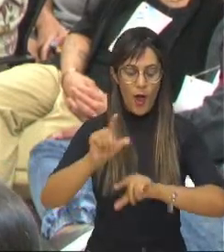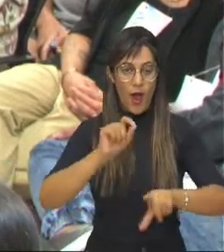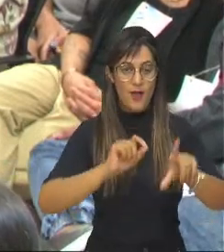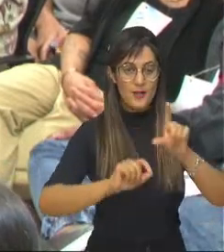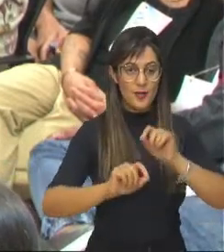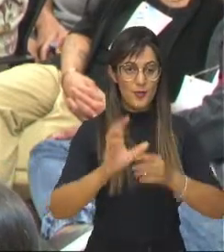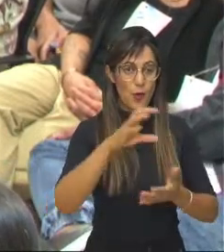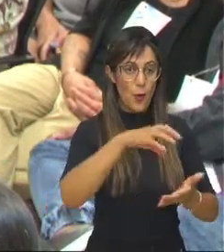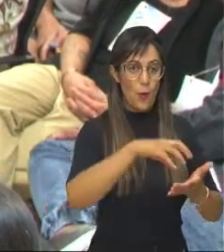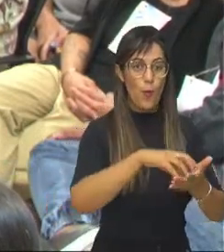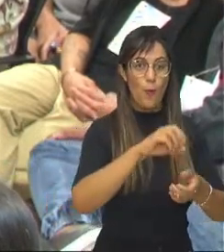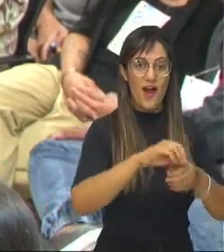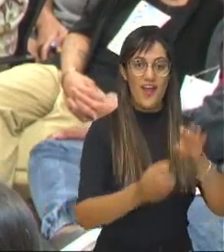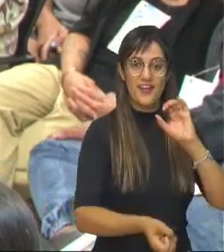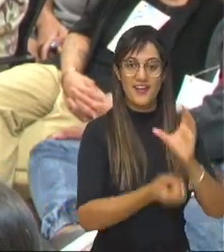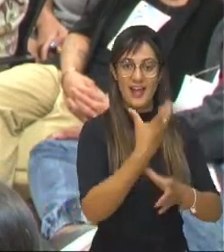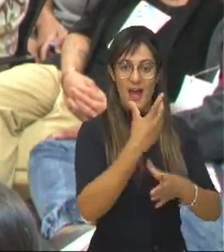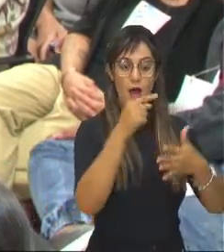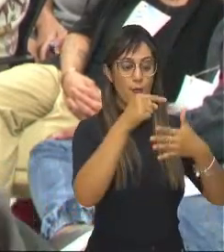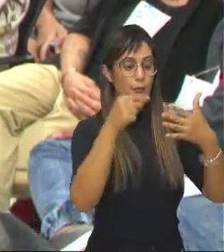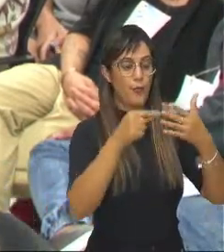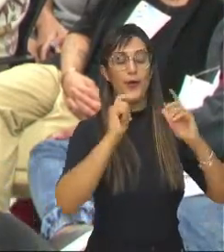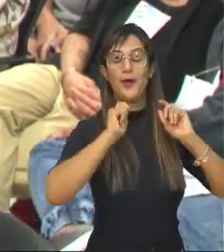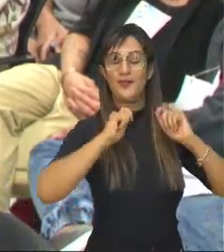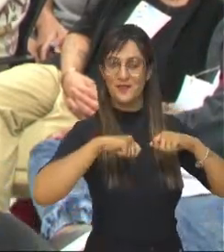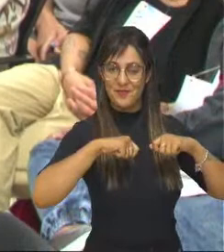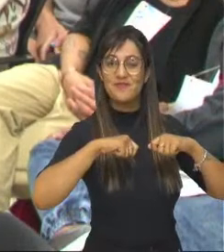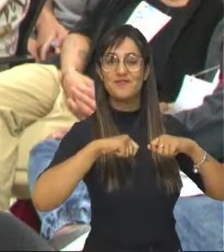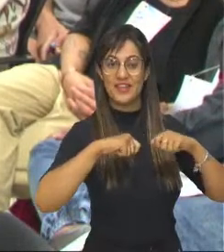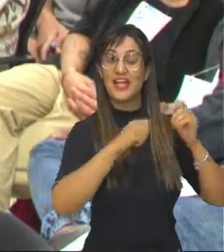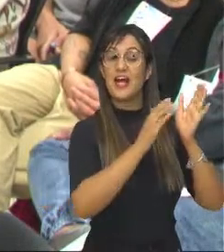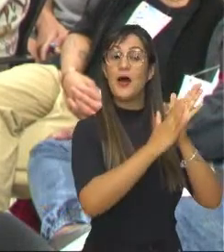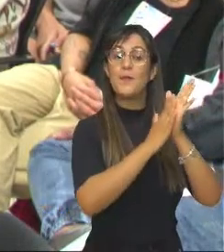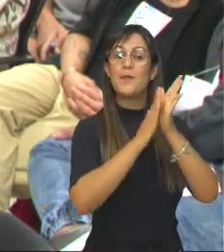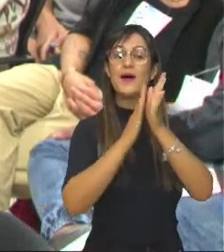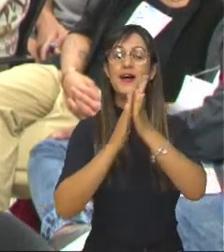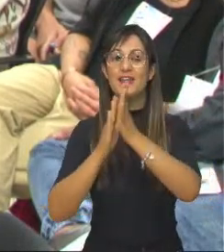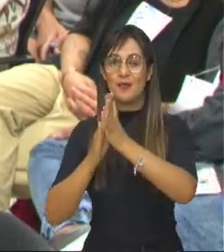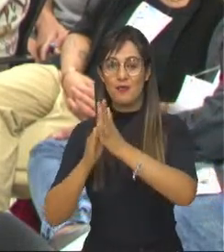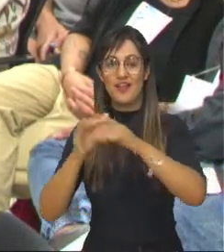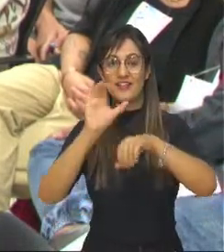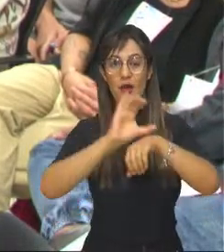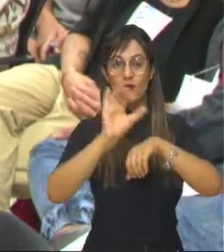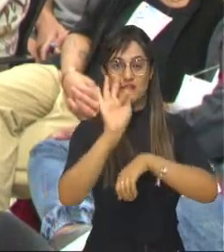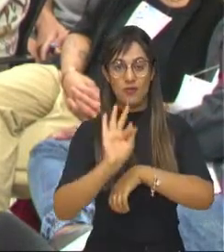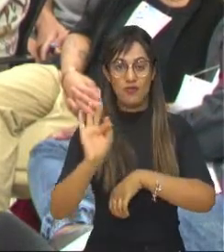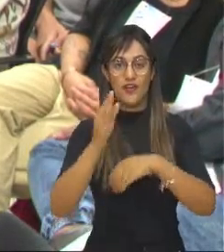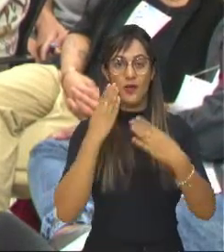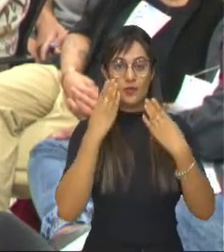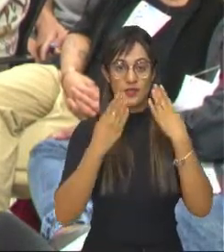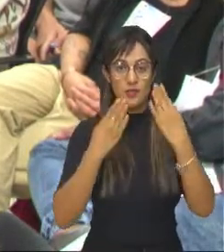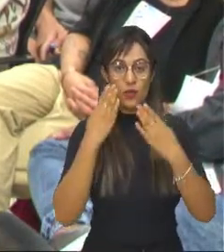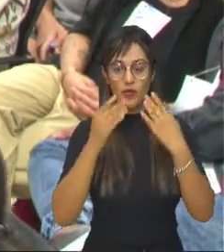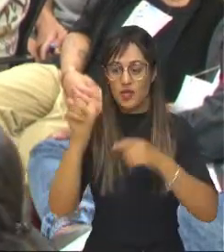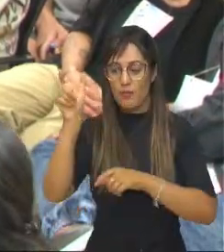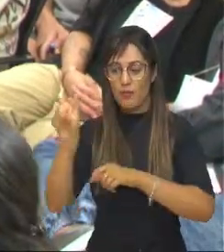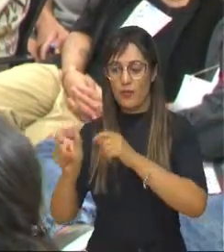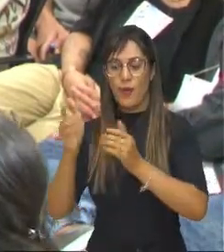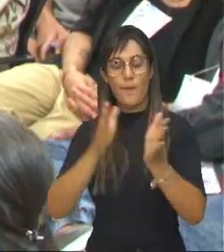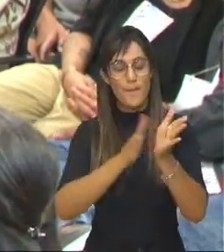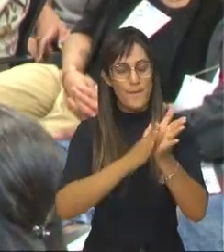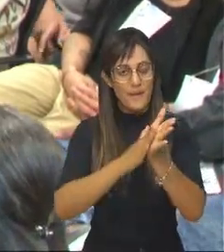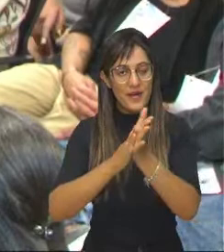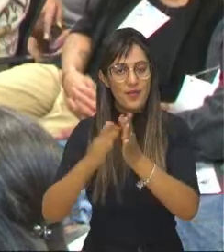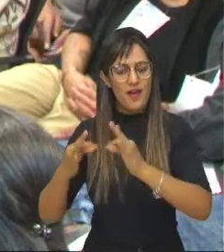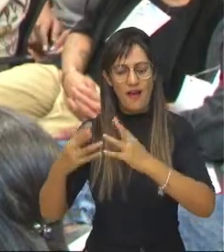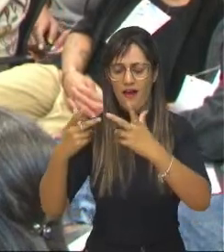pode criar as possibilidades. Então, assim, parabéns ao conselho atual, parabéns, Pedro Paulo, parabéns a